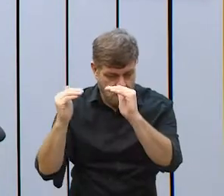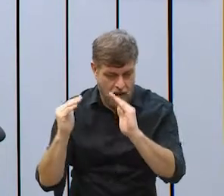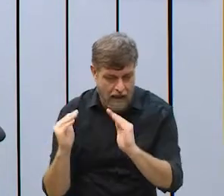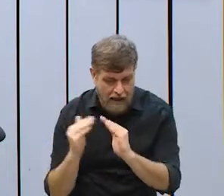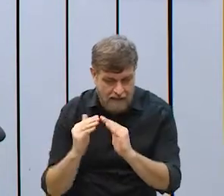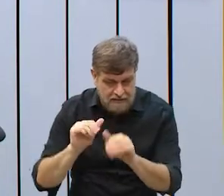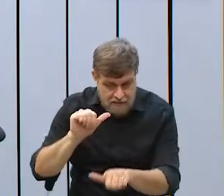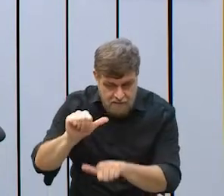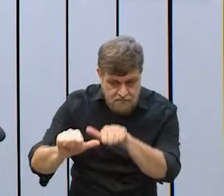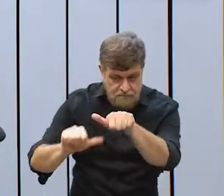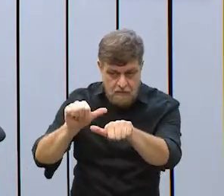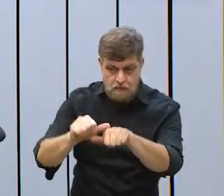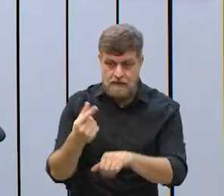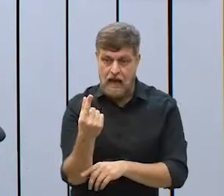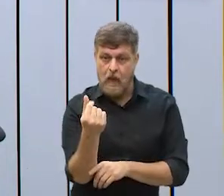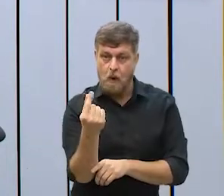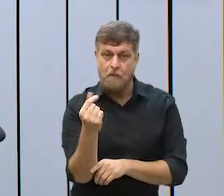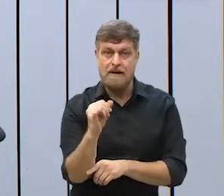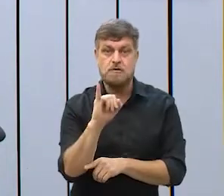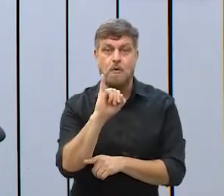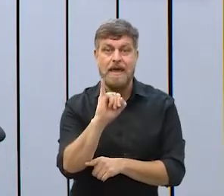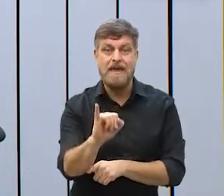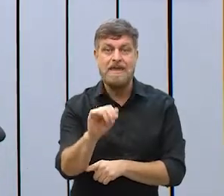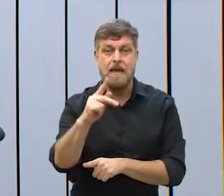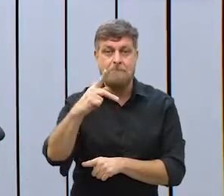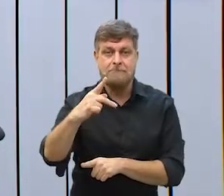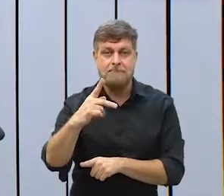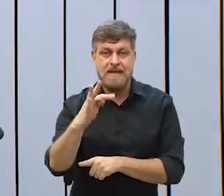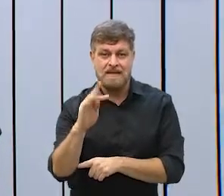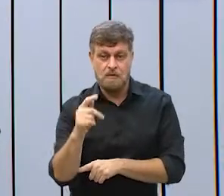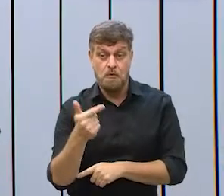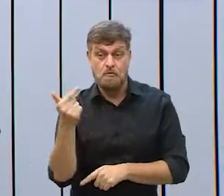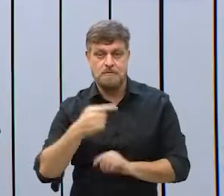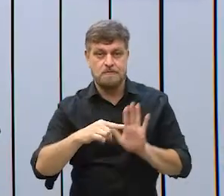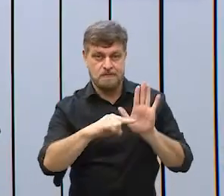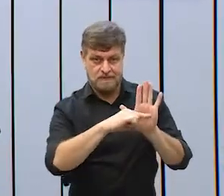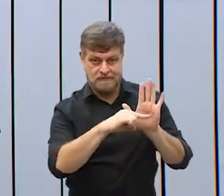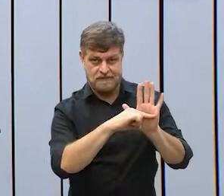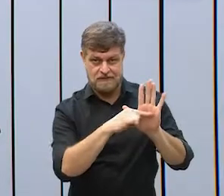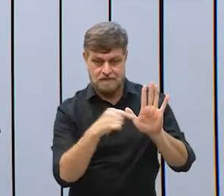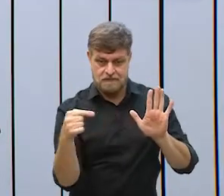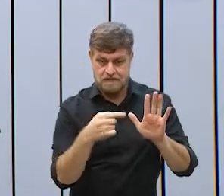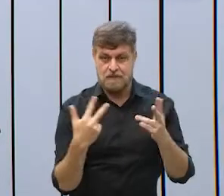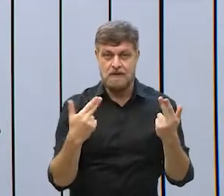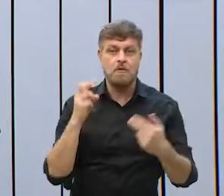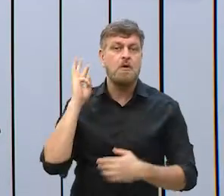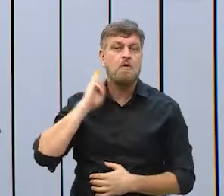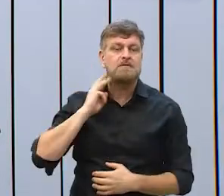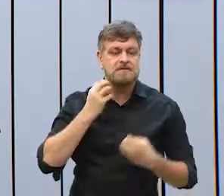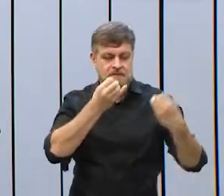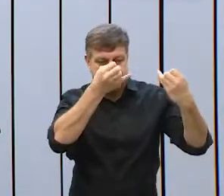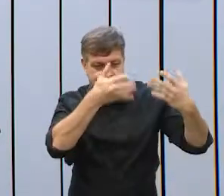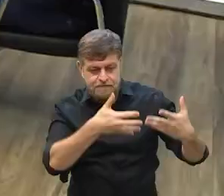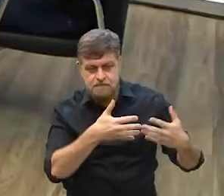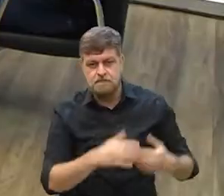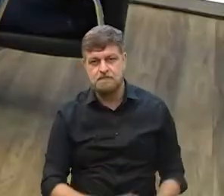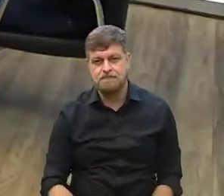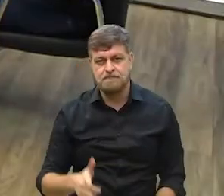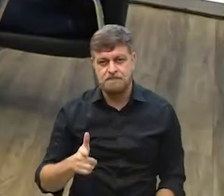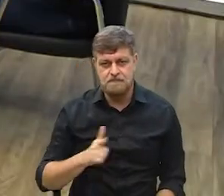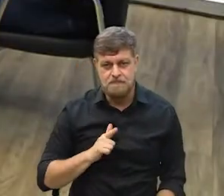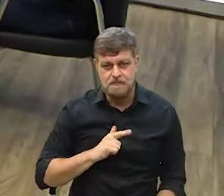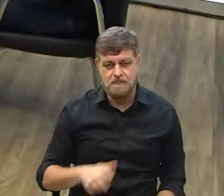vai mudar? Então, isso foi preocupante. O segundo ponto negativo é como o Cecílio falou, o